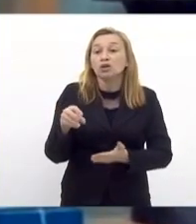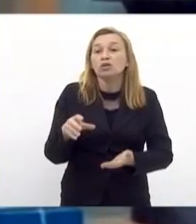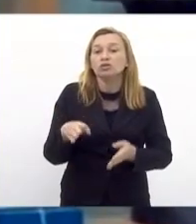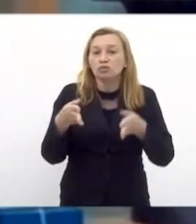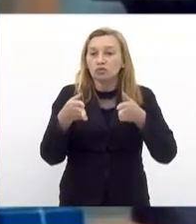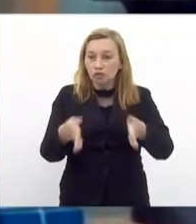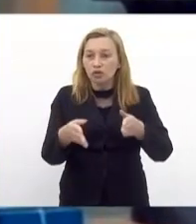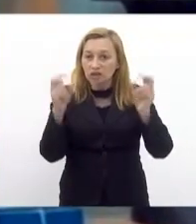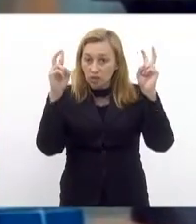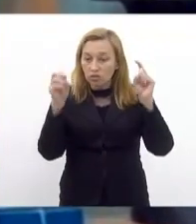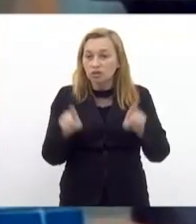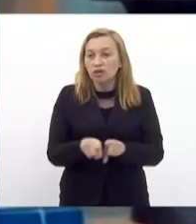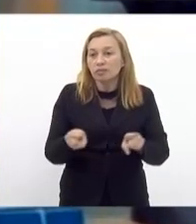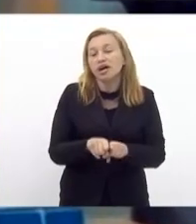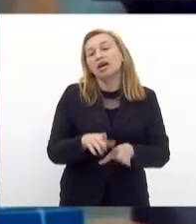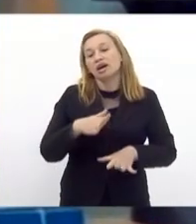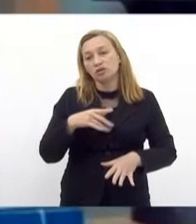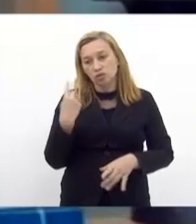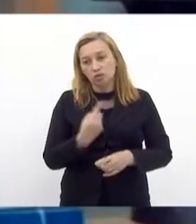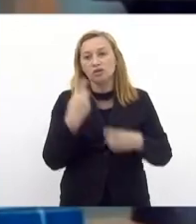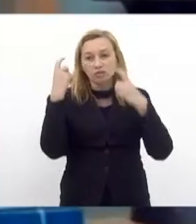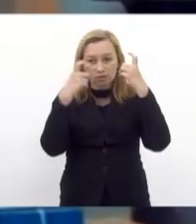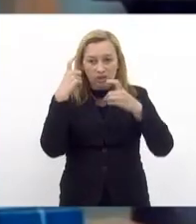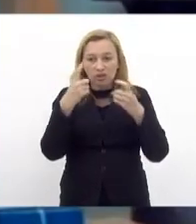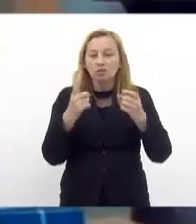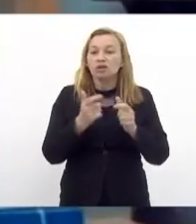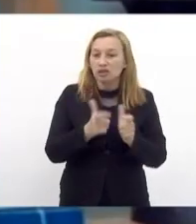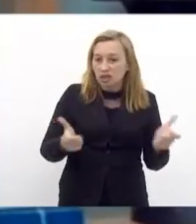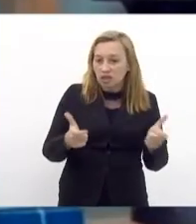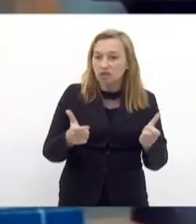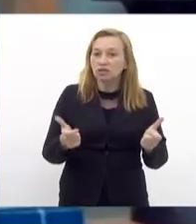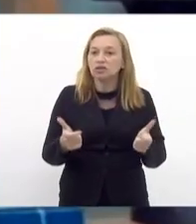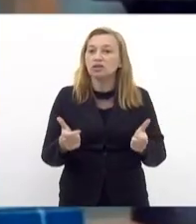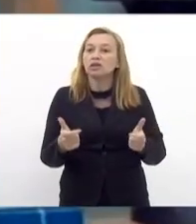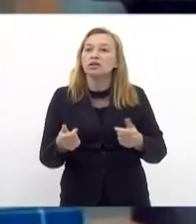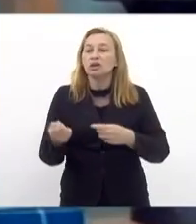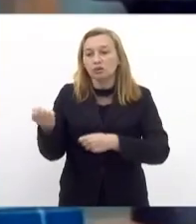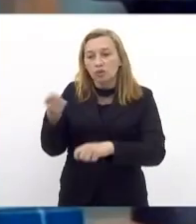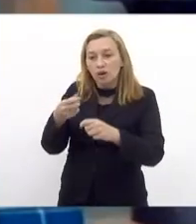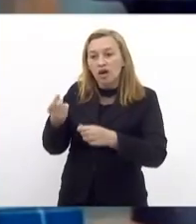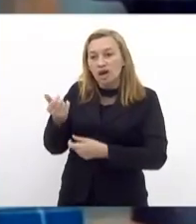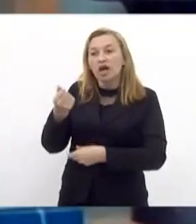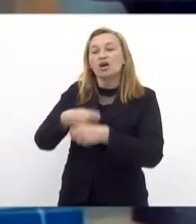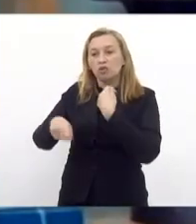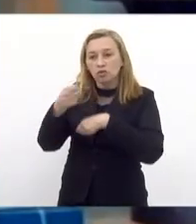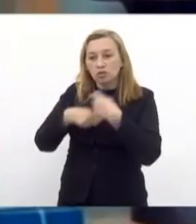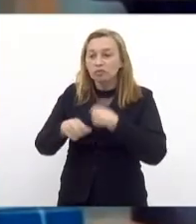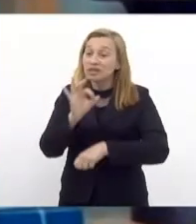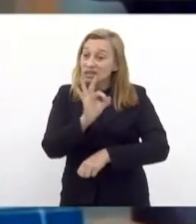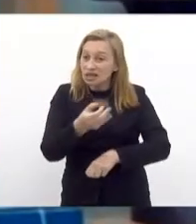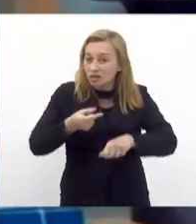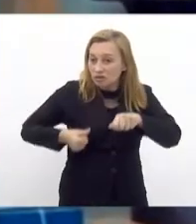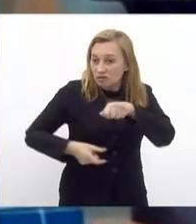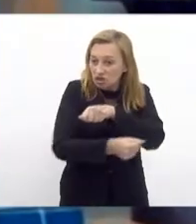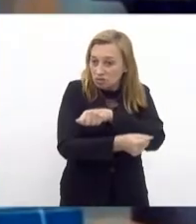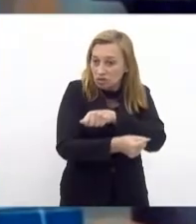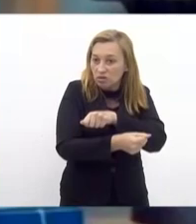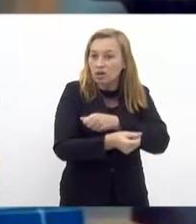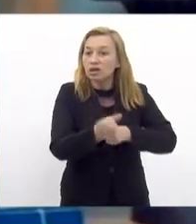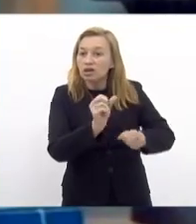também. Então, é isso, a nossa preocupação muito grande no aspecto econômico. Óbvio, o investimento que foi feito